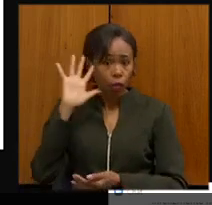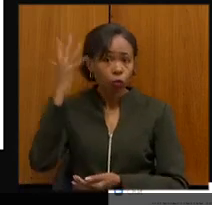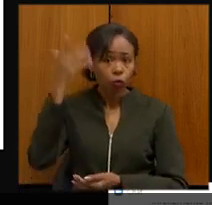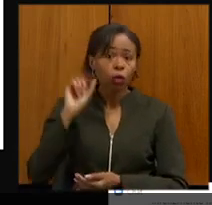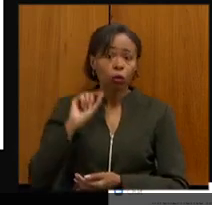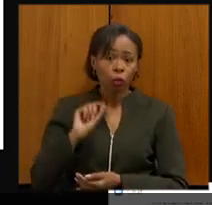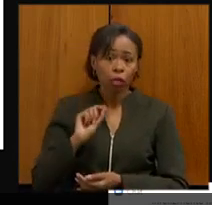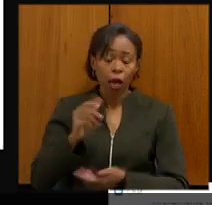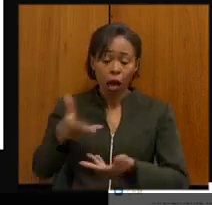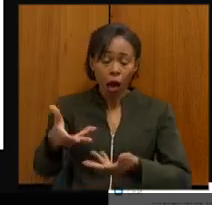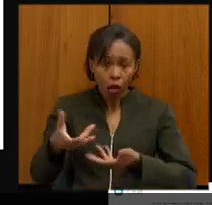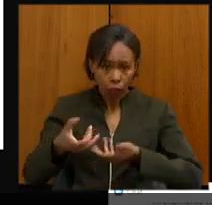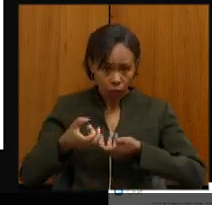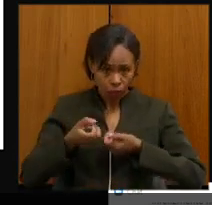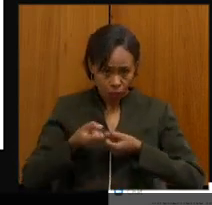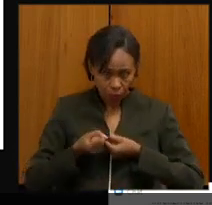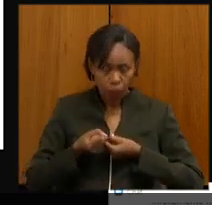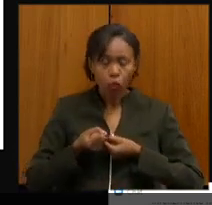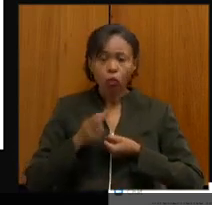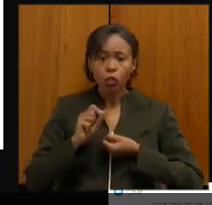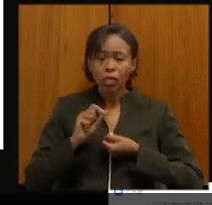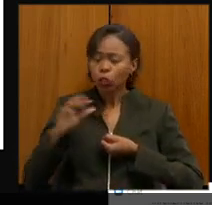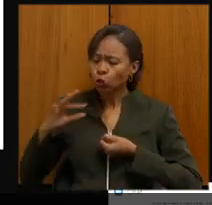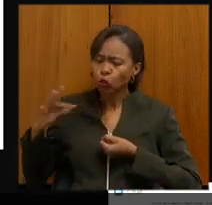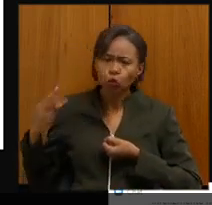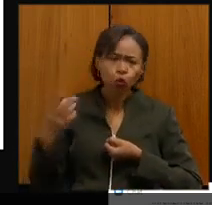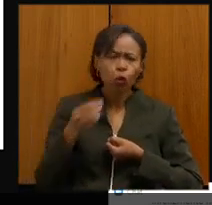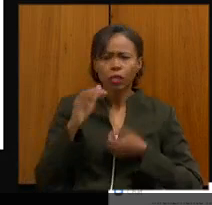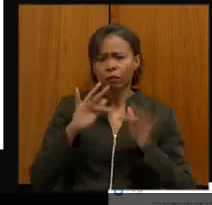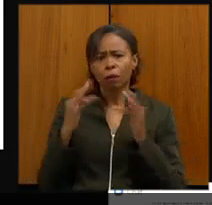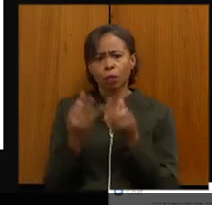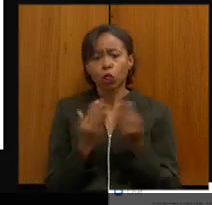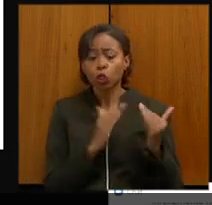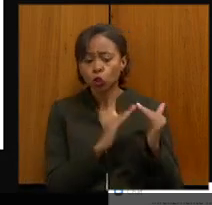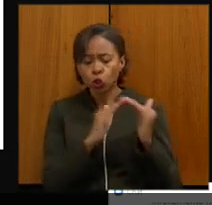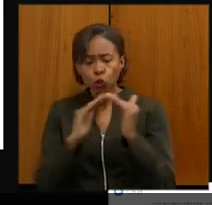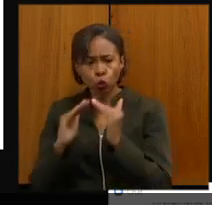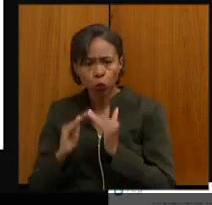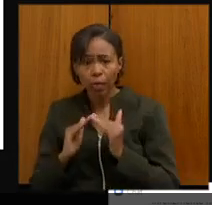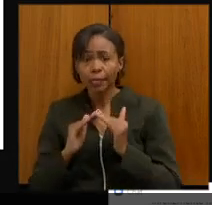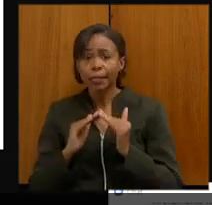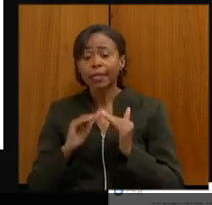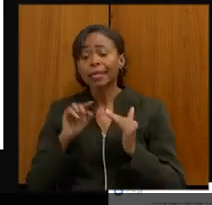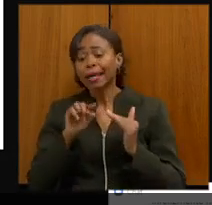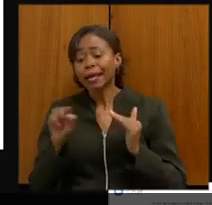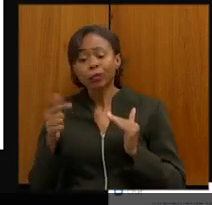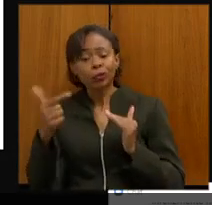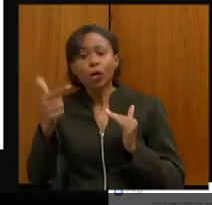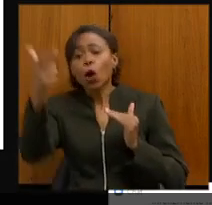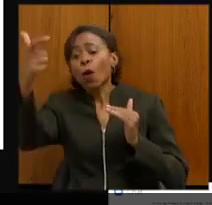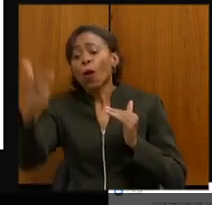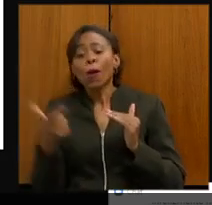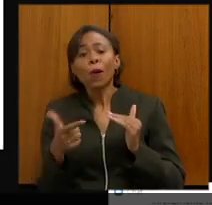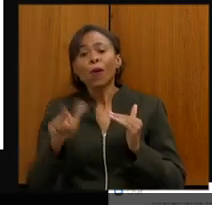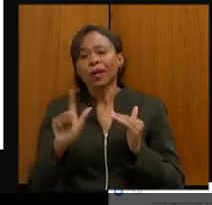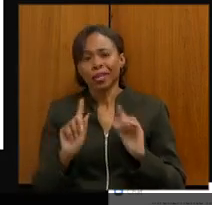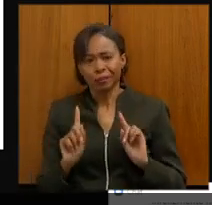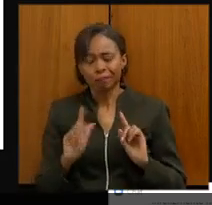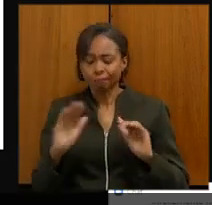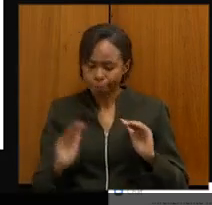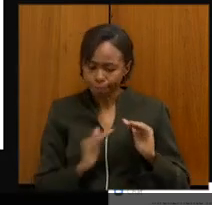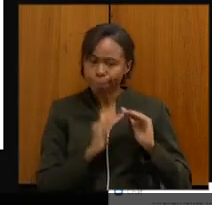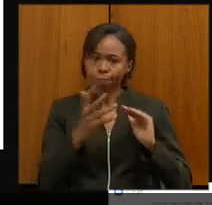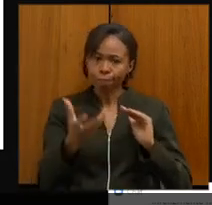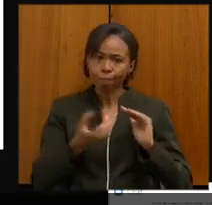para o acolhimento em programas sociais locais de todas as famílias que tenham que não tenho para onde ir Ah e por fim